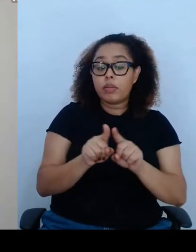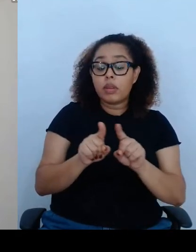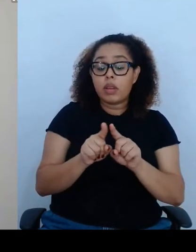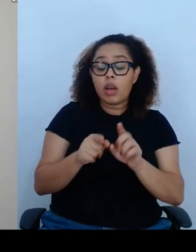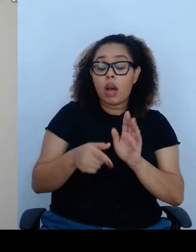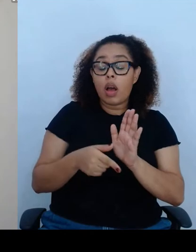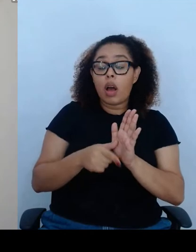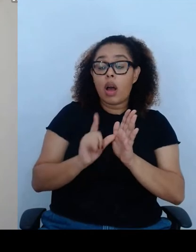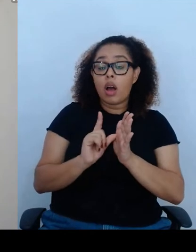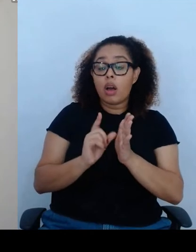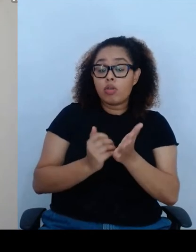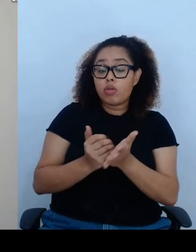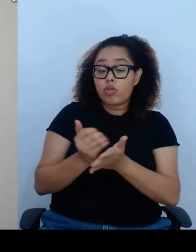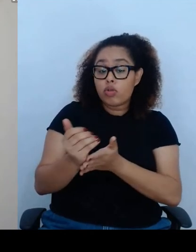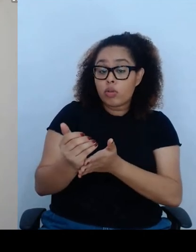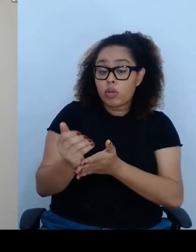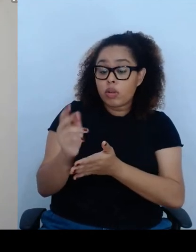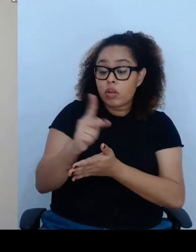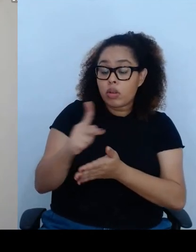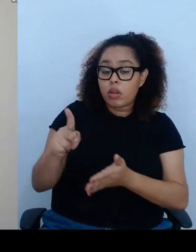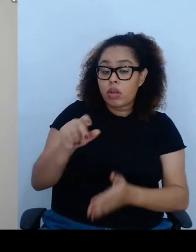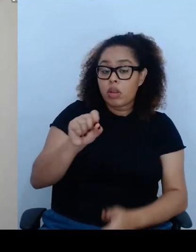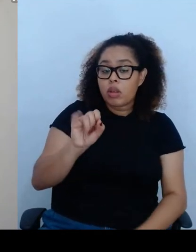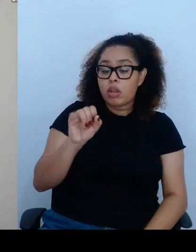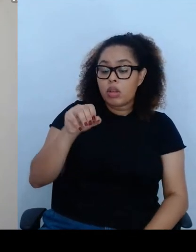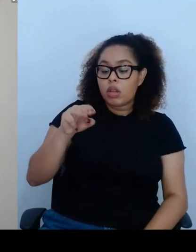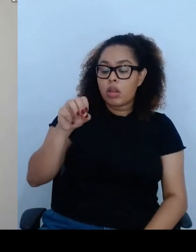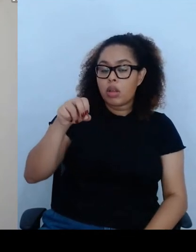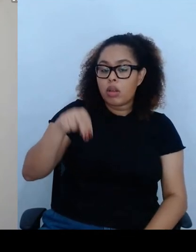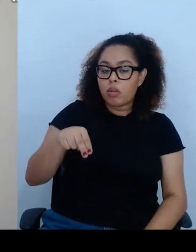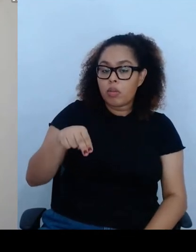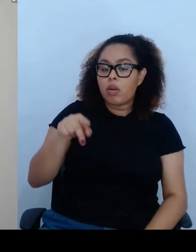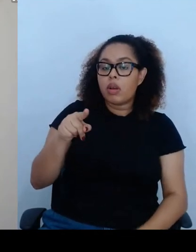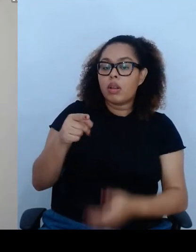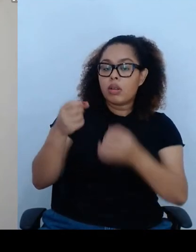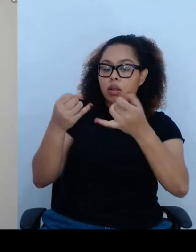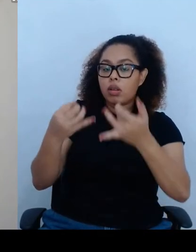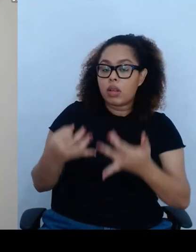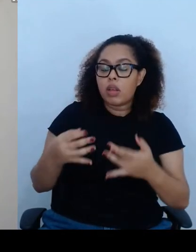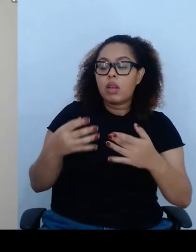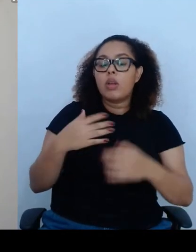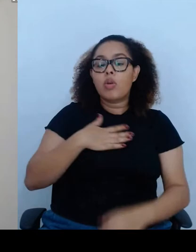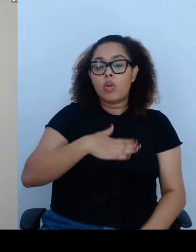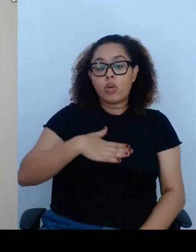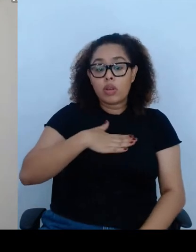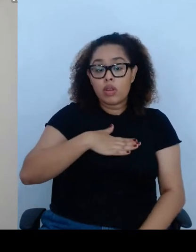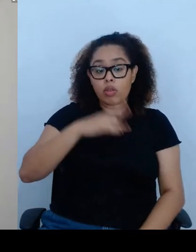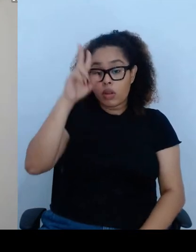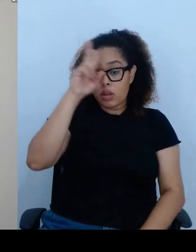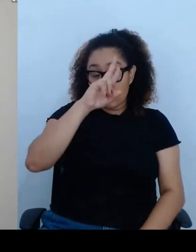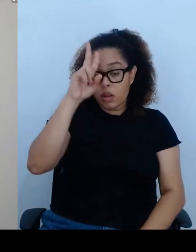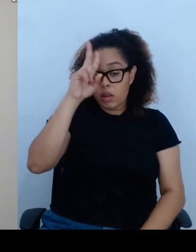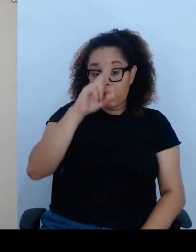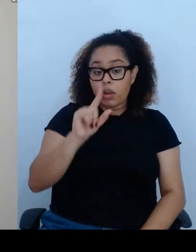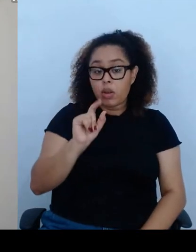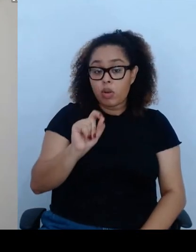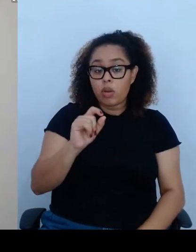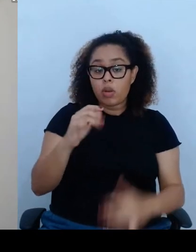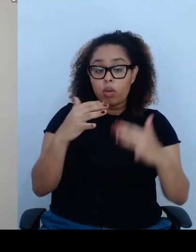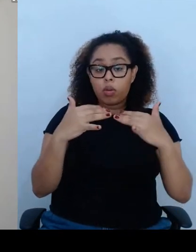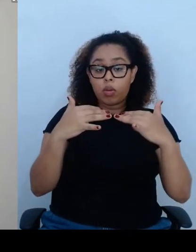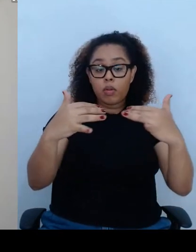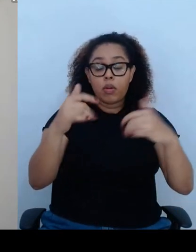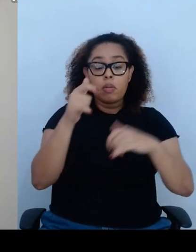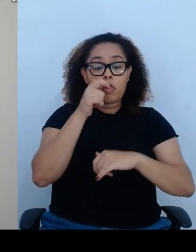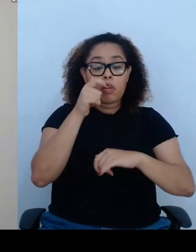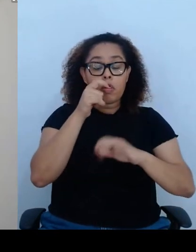ao professor Simon ele vai falar primeiro eu gostaria de lembrar ao nosso Público aqui que está nos